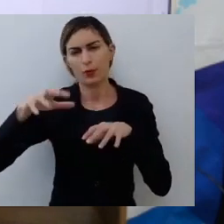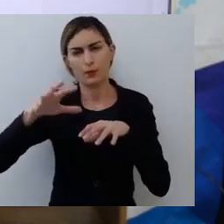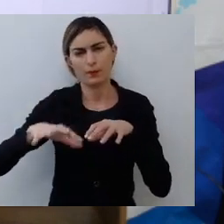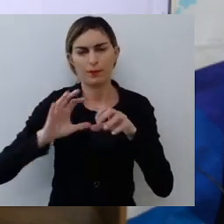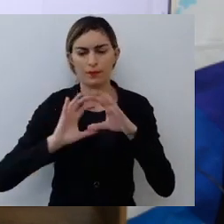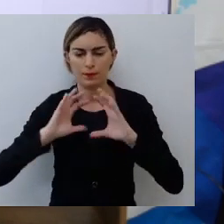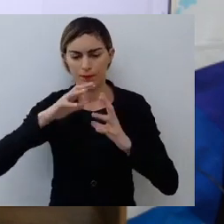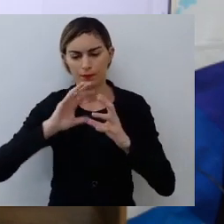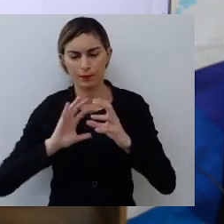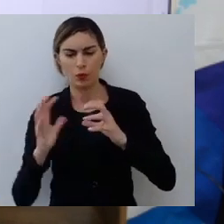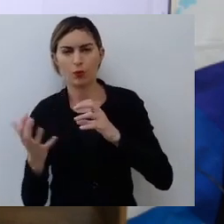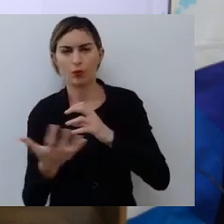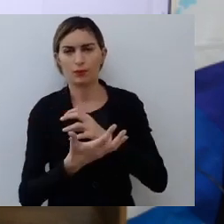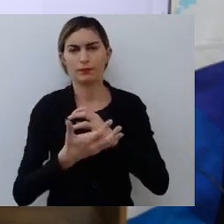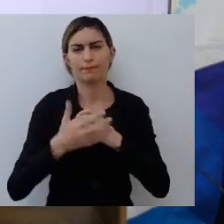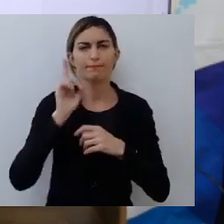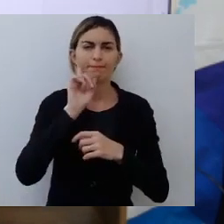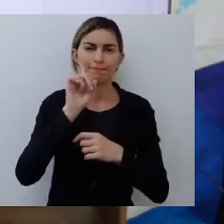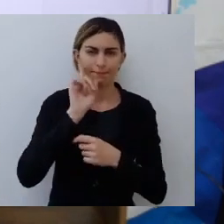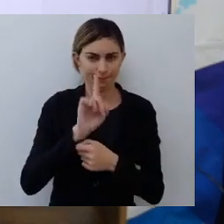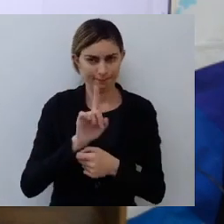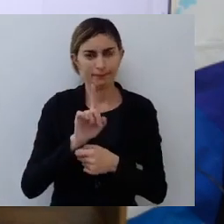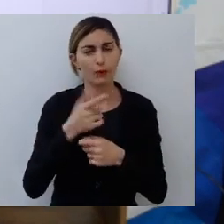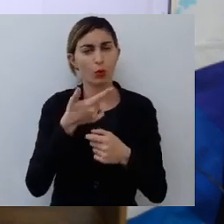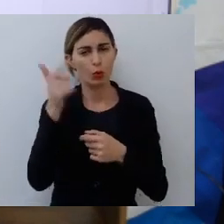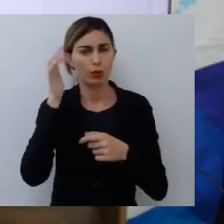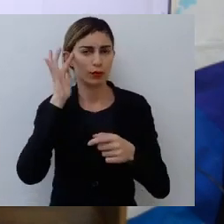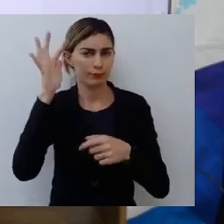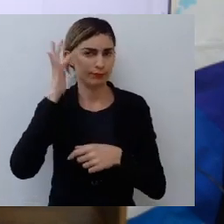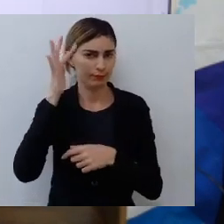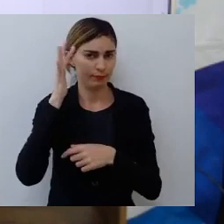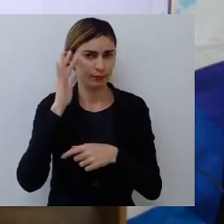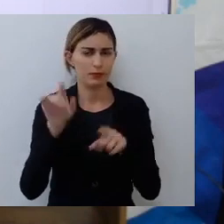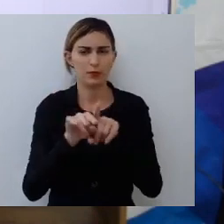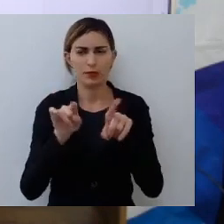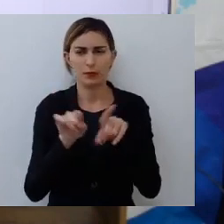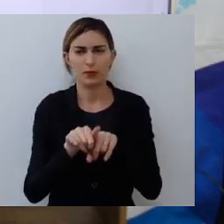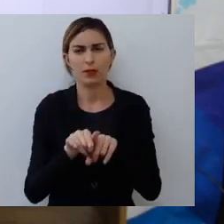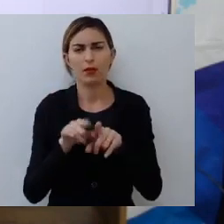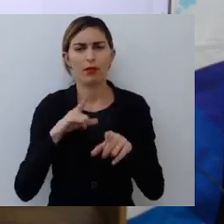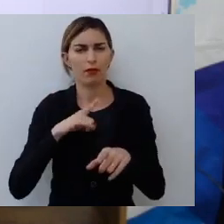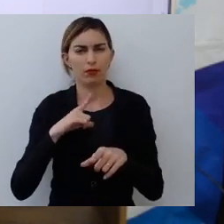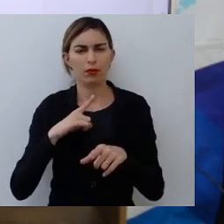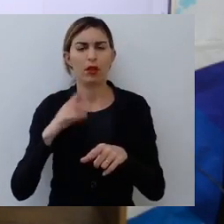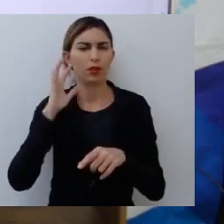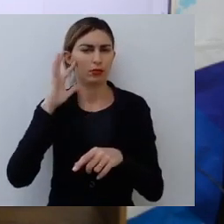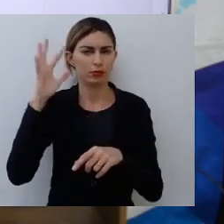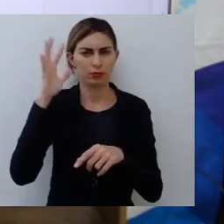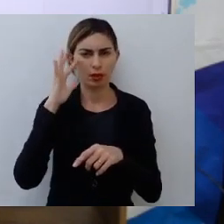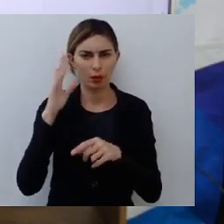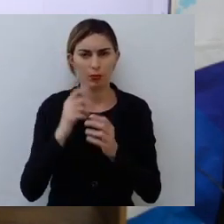continente americano. Tá? Existem outras teorias, como, por exemplo, a teoria